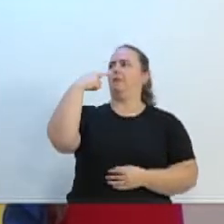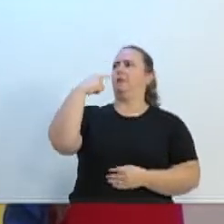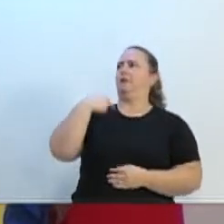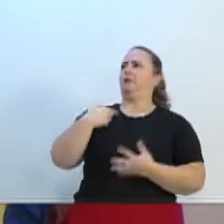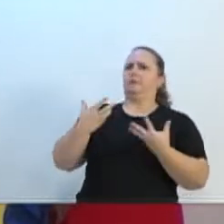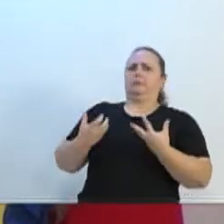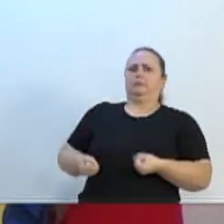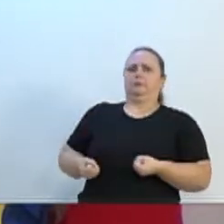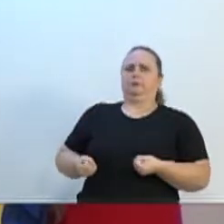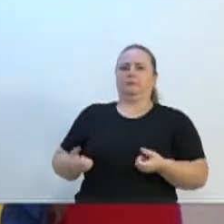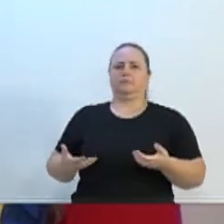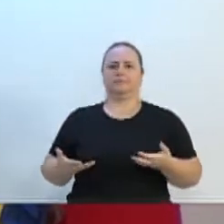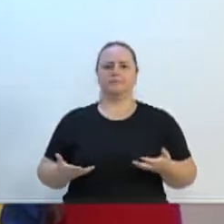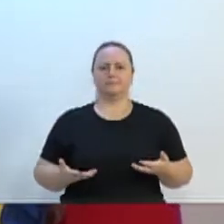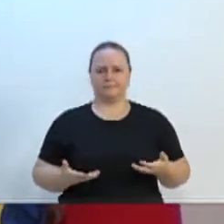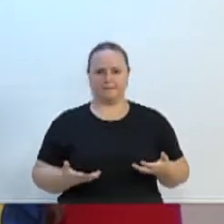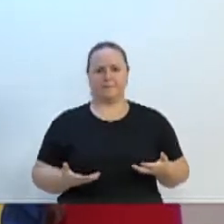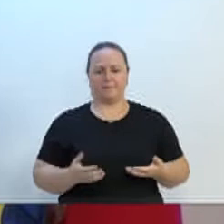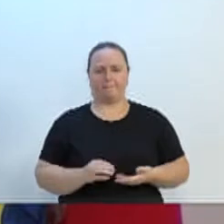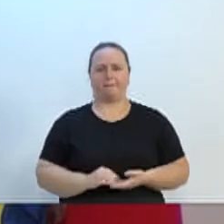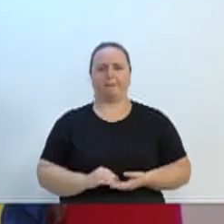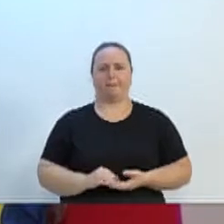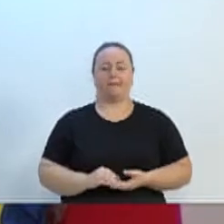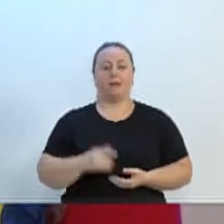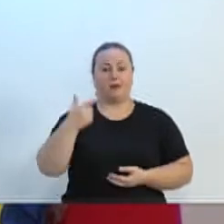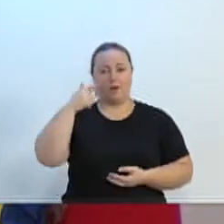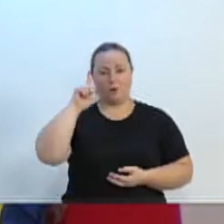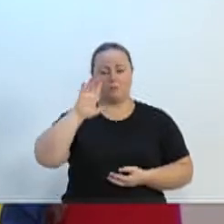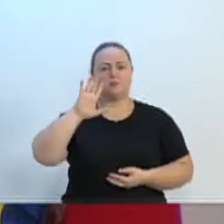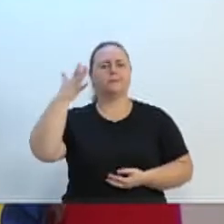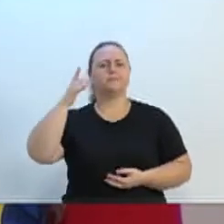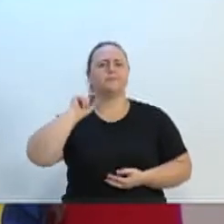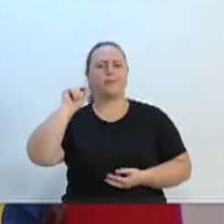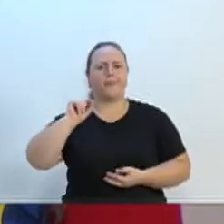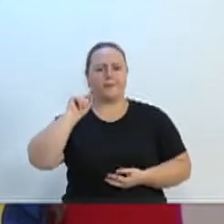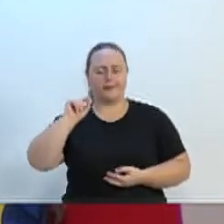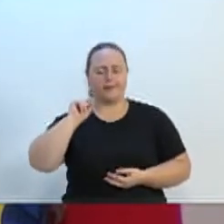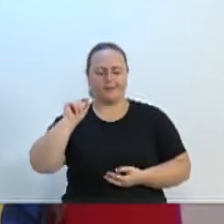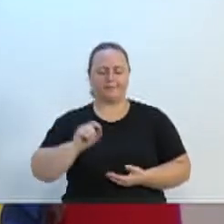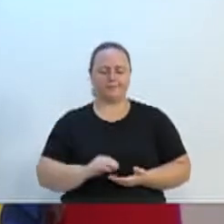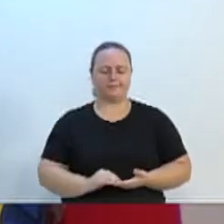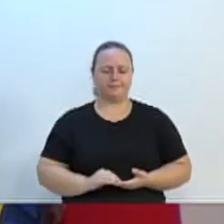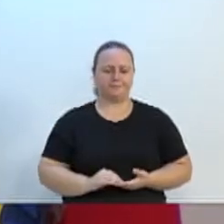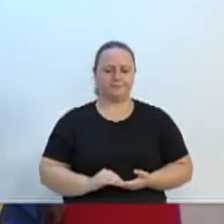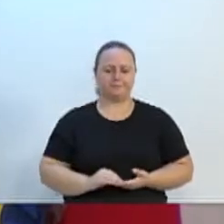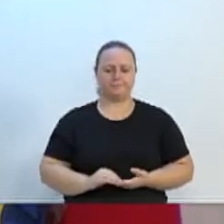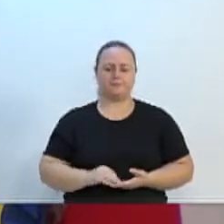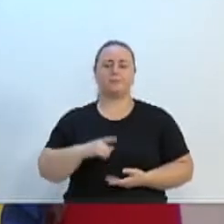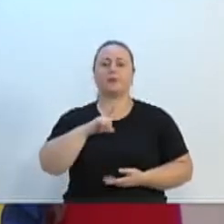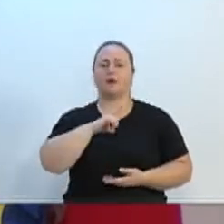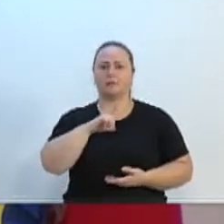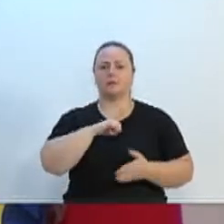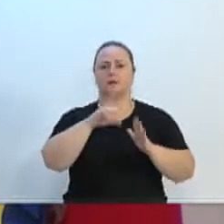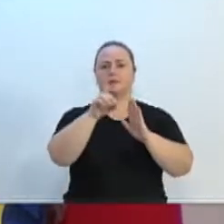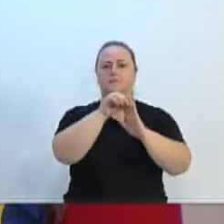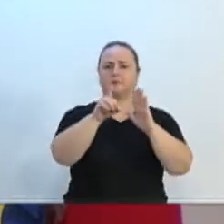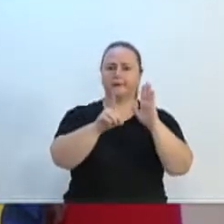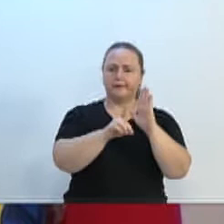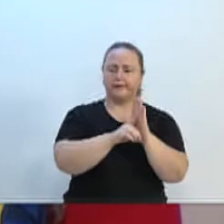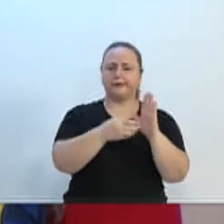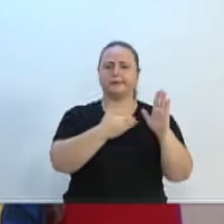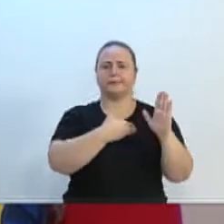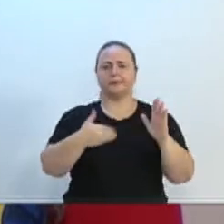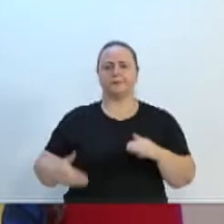que aconteceu ontem aqui, senhoras e senhores, para que tenham ideia, ele vem movido por um decreto que saiu do governo federal,